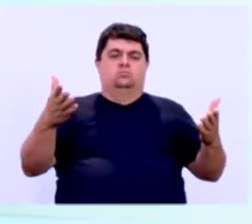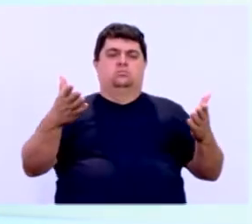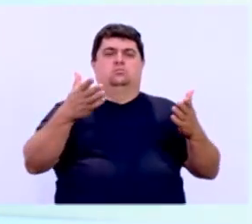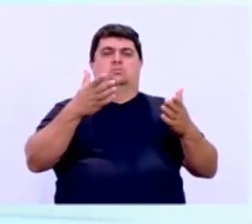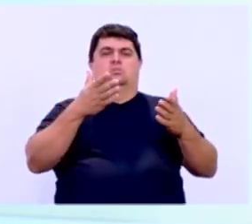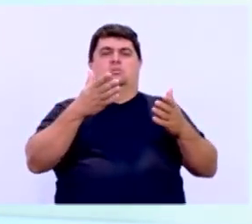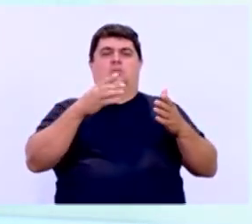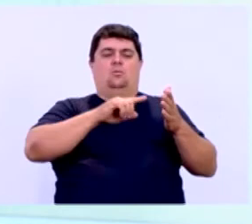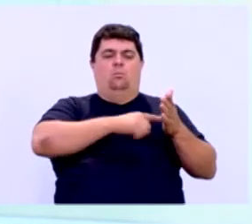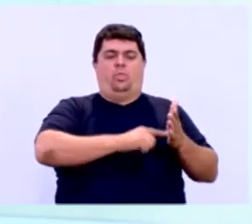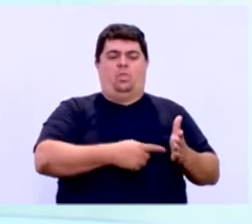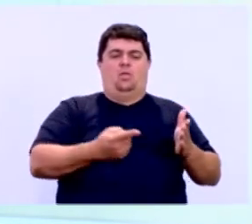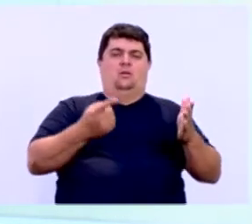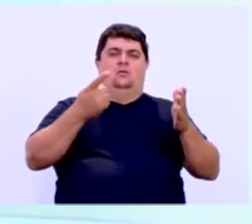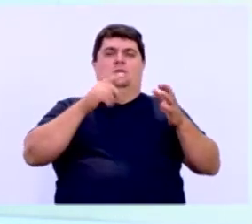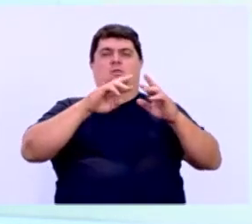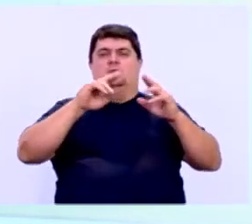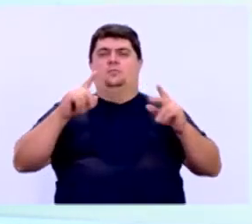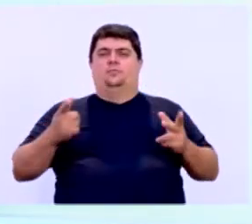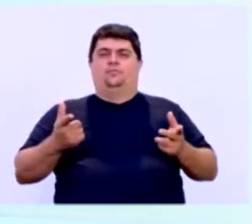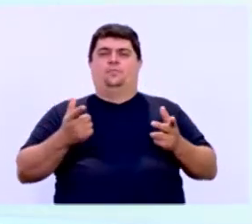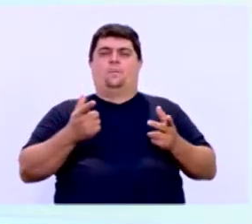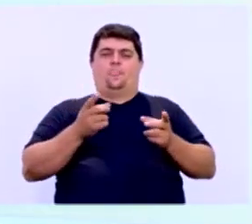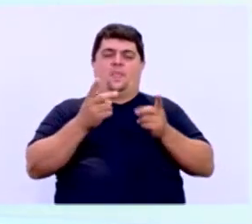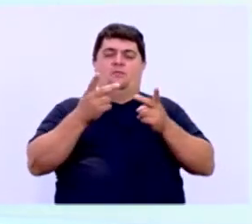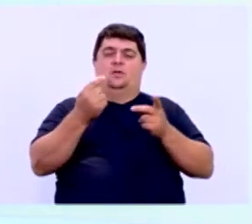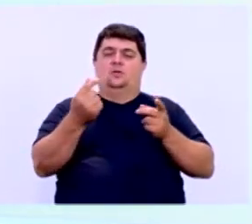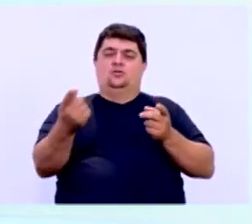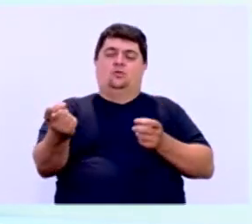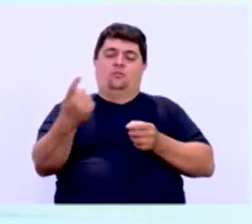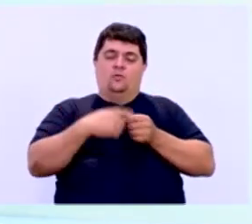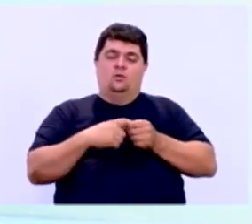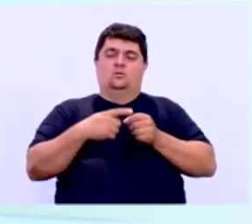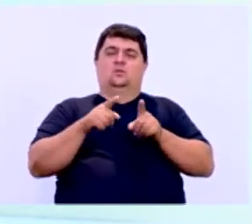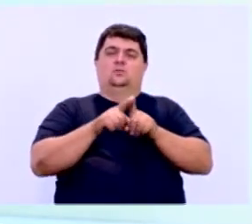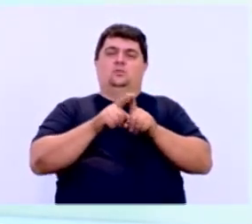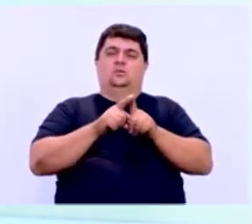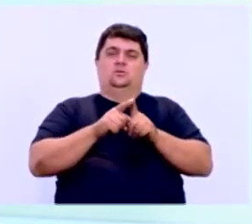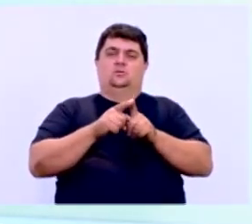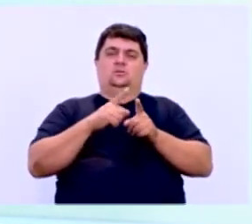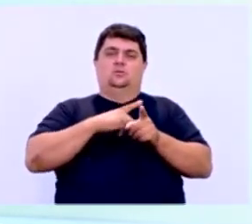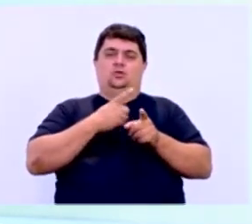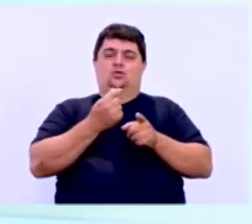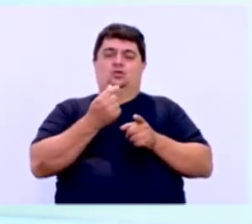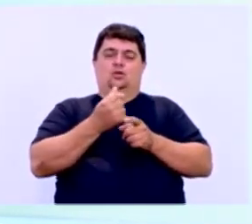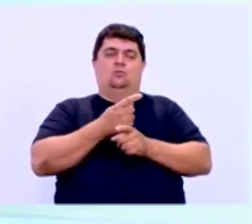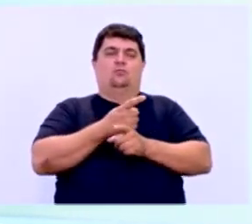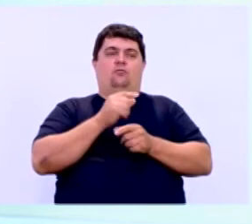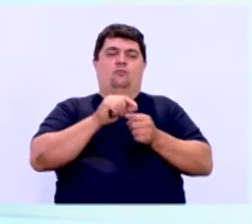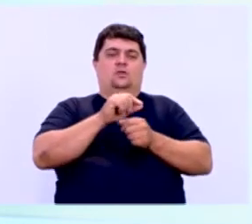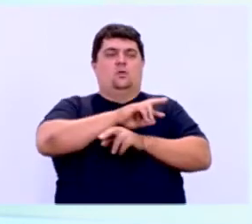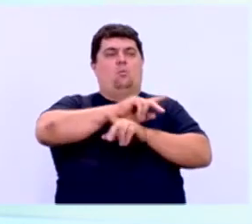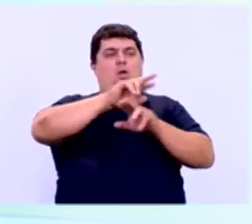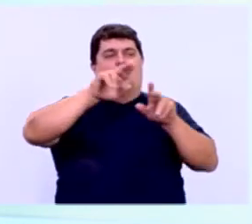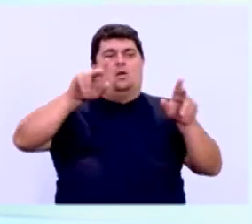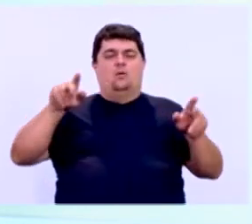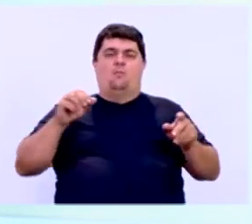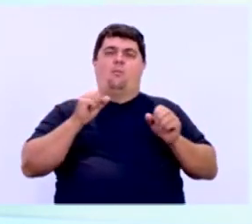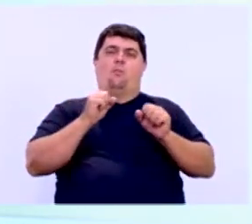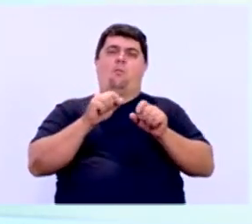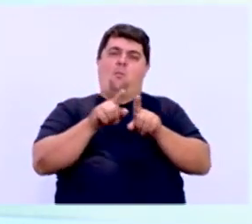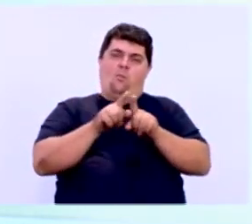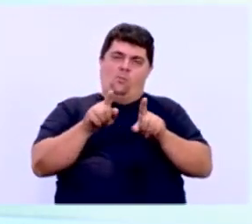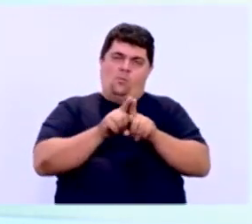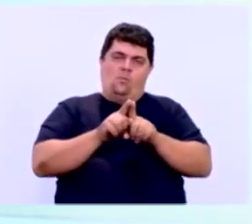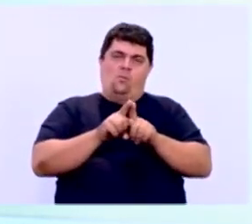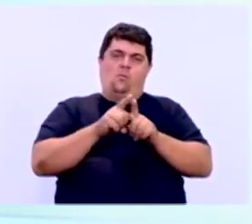a sua máquina, e aí com essas vendas ela internaliza recurso financeiro, né? Também é um